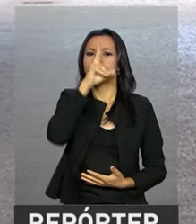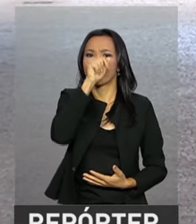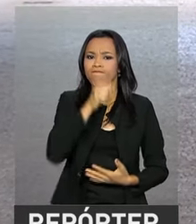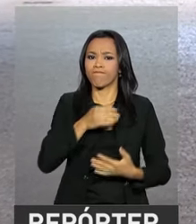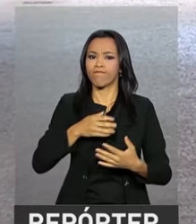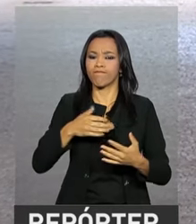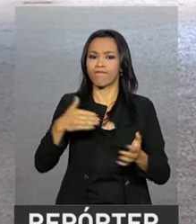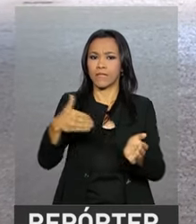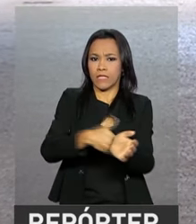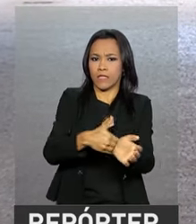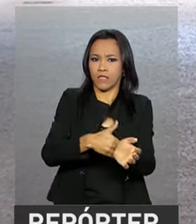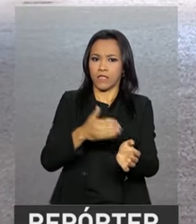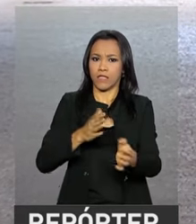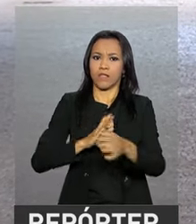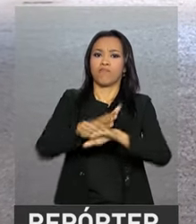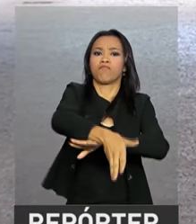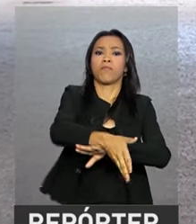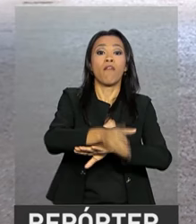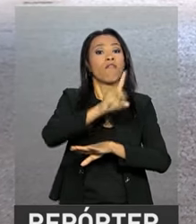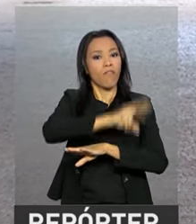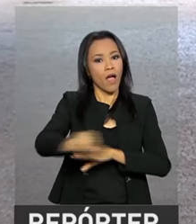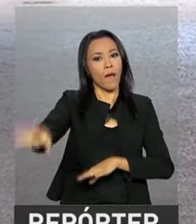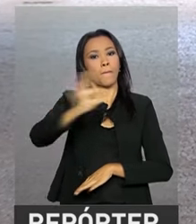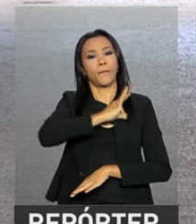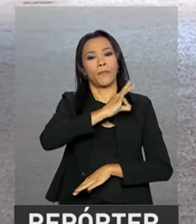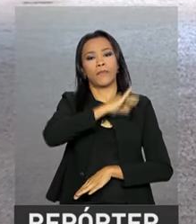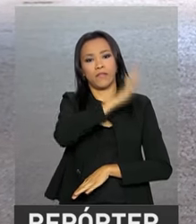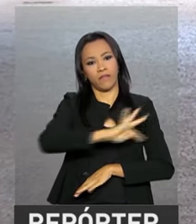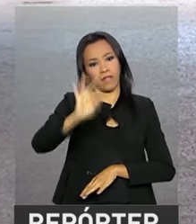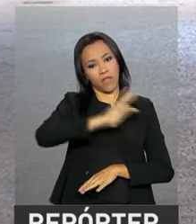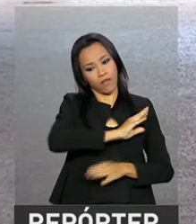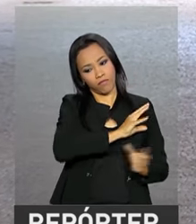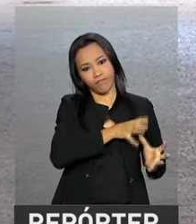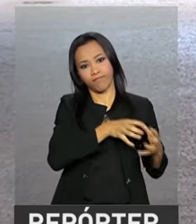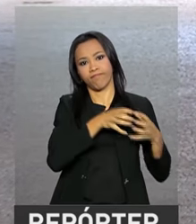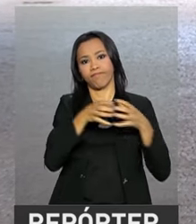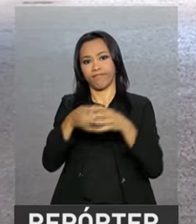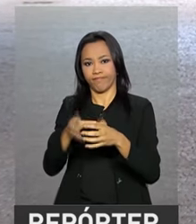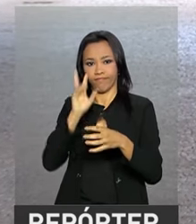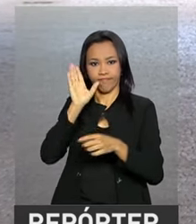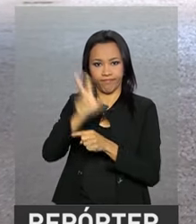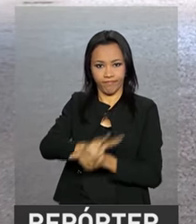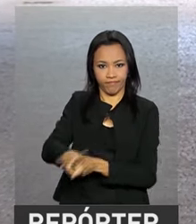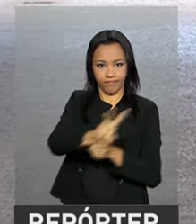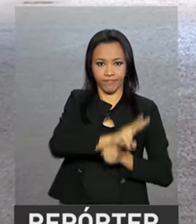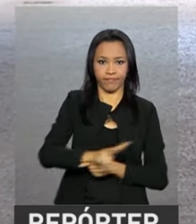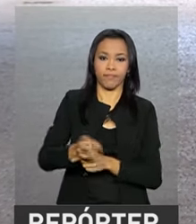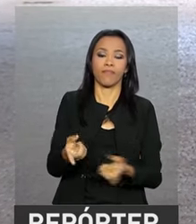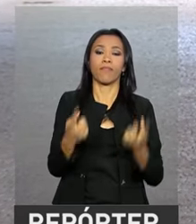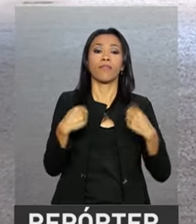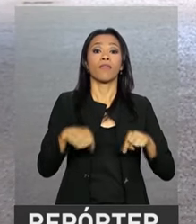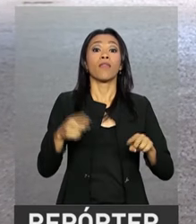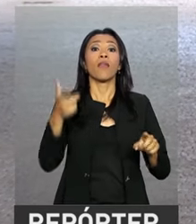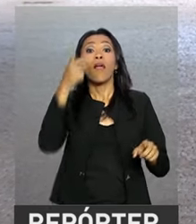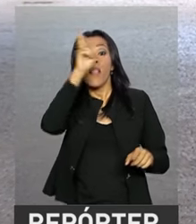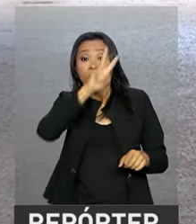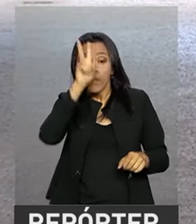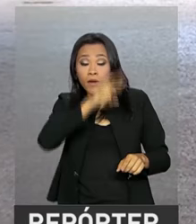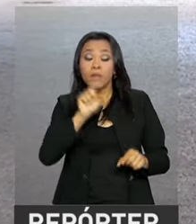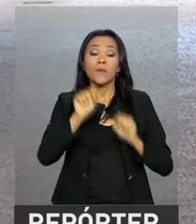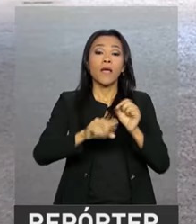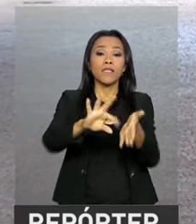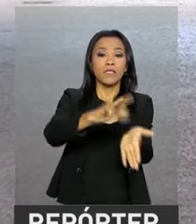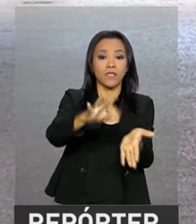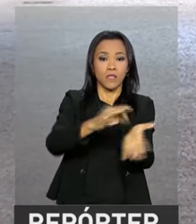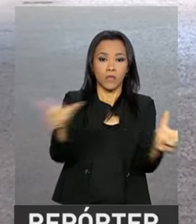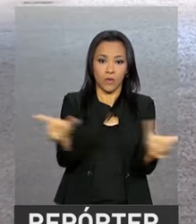remetidos para investigação da Polícia Federal. Bom, lembrando que as inscrições do ProUni vão até o dia